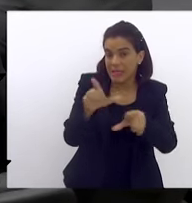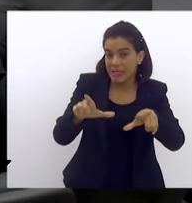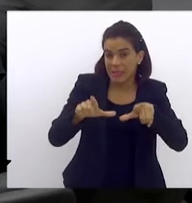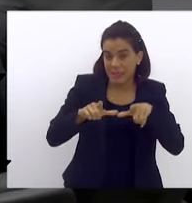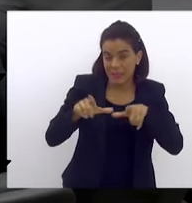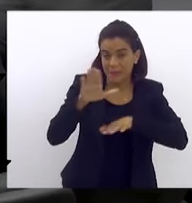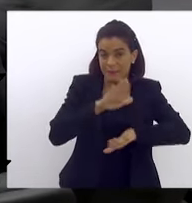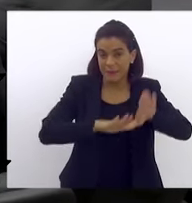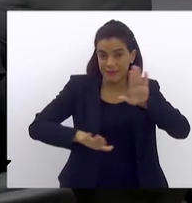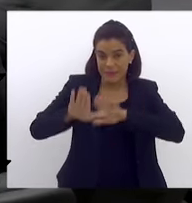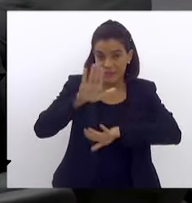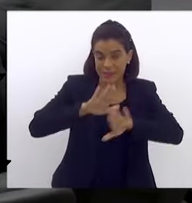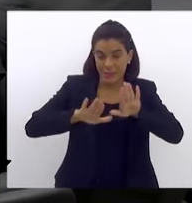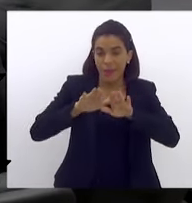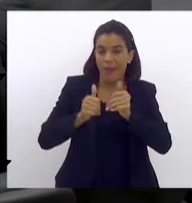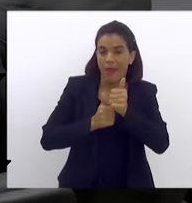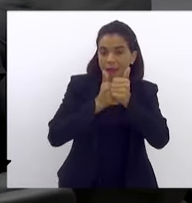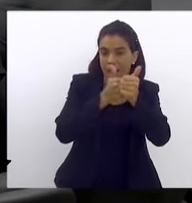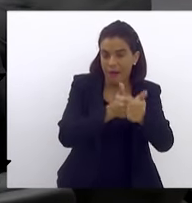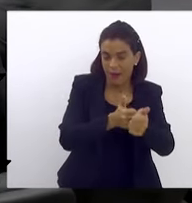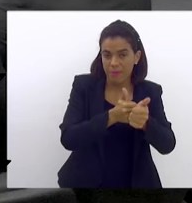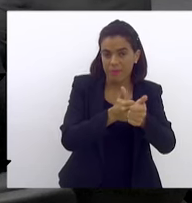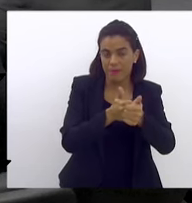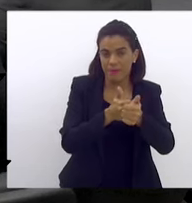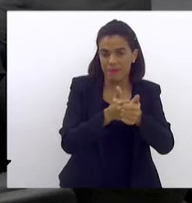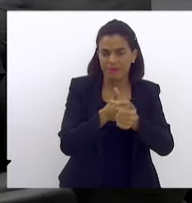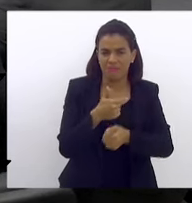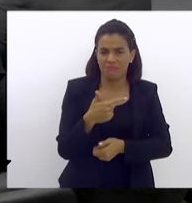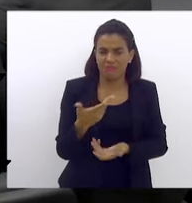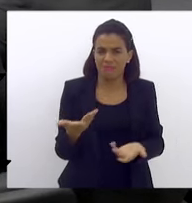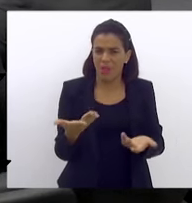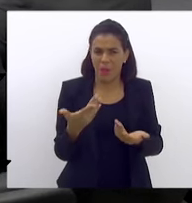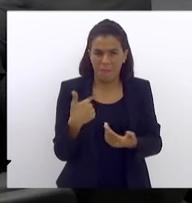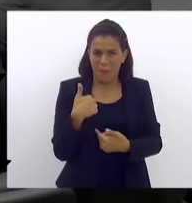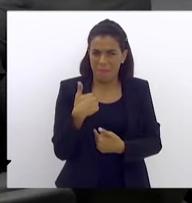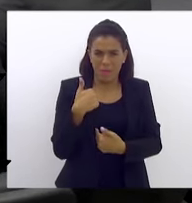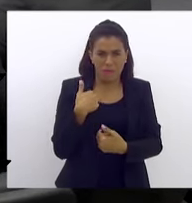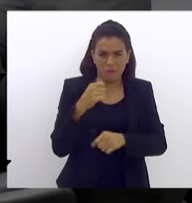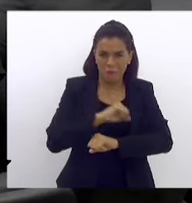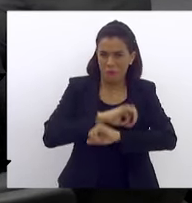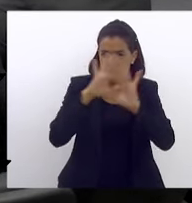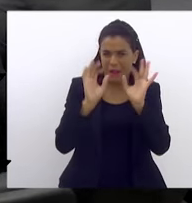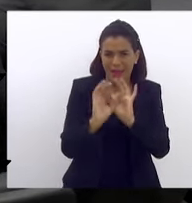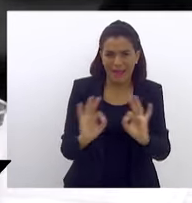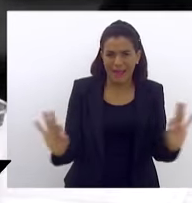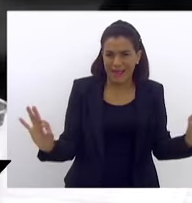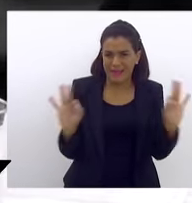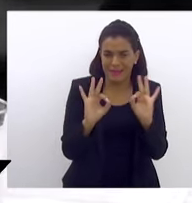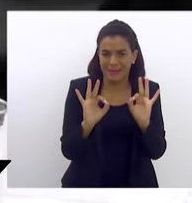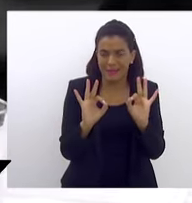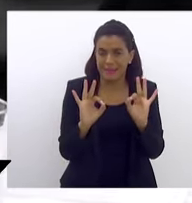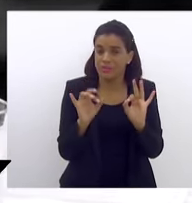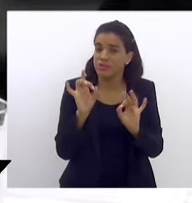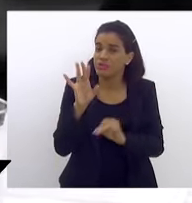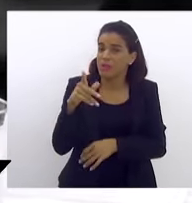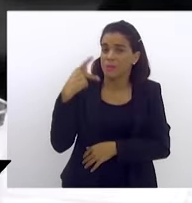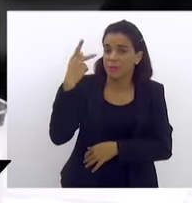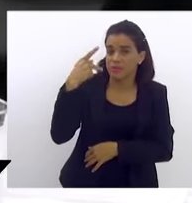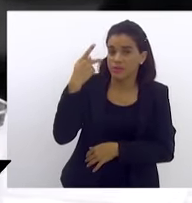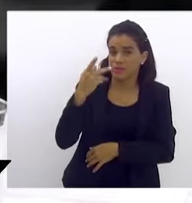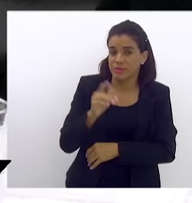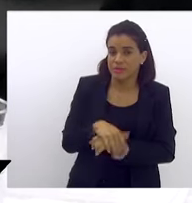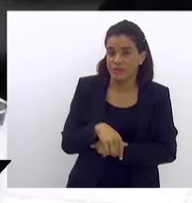e acompanhamento e Na minha opinião não não estabelece mecanismo nenhum estabelece como Deputado Luis Paulo disse a